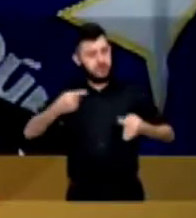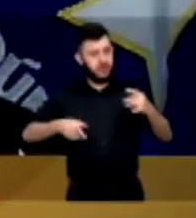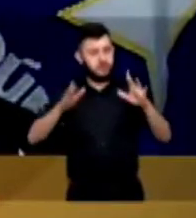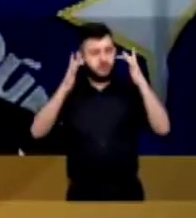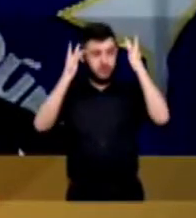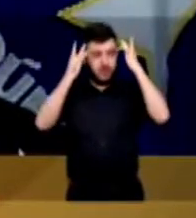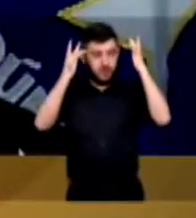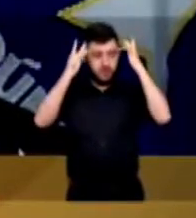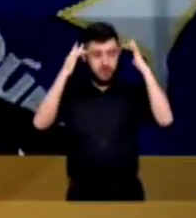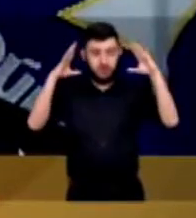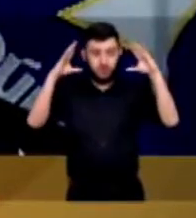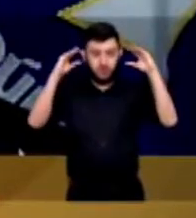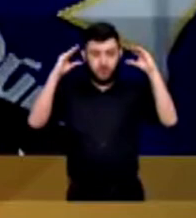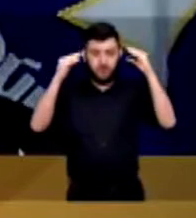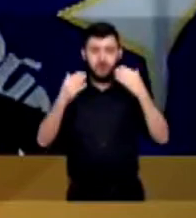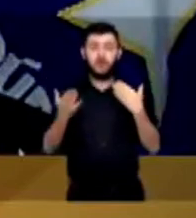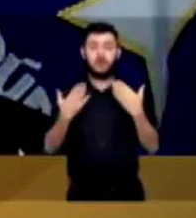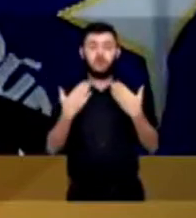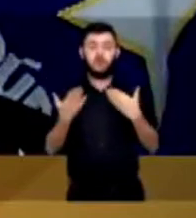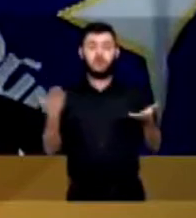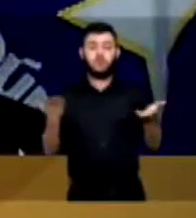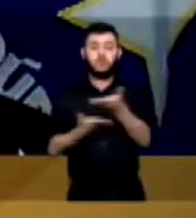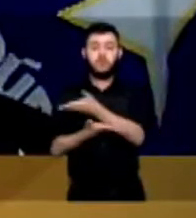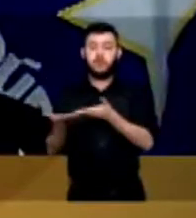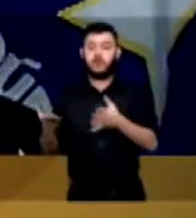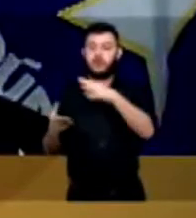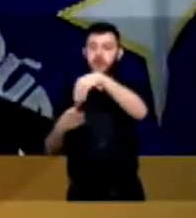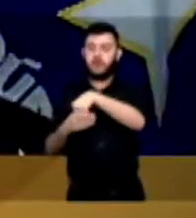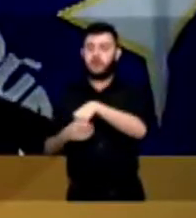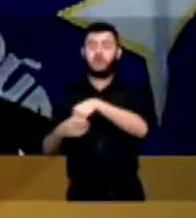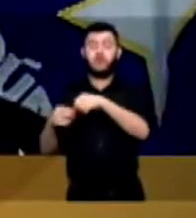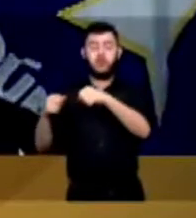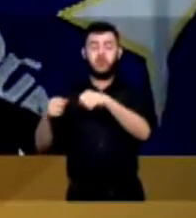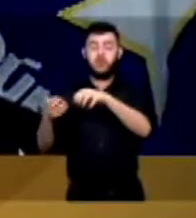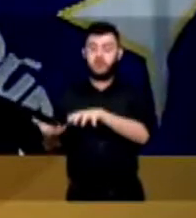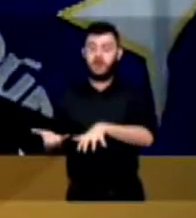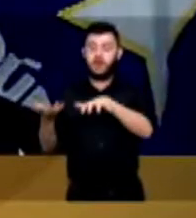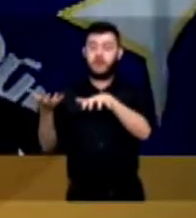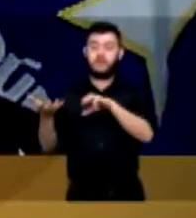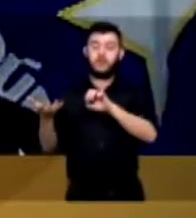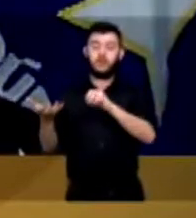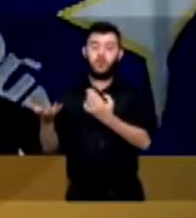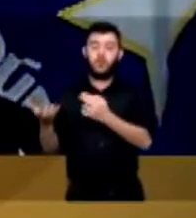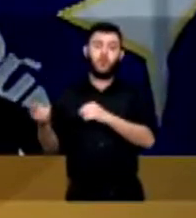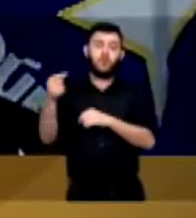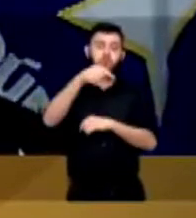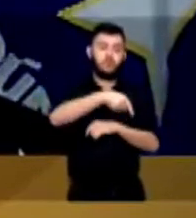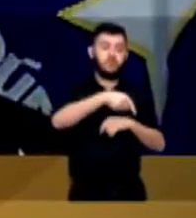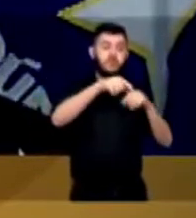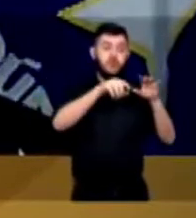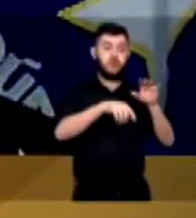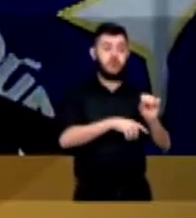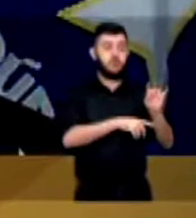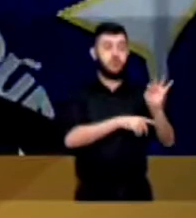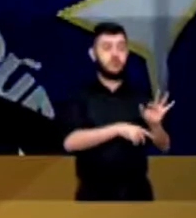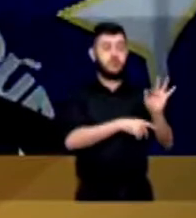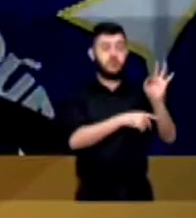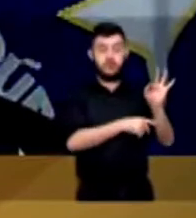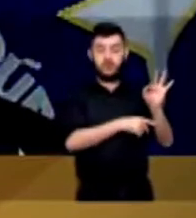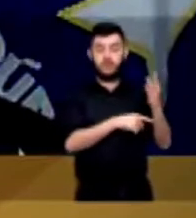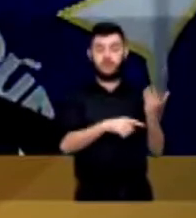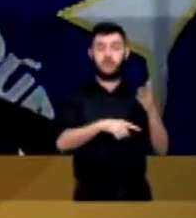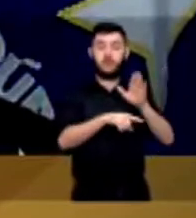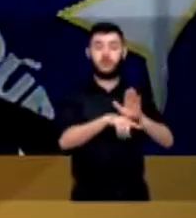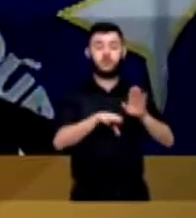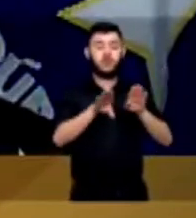pelo Parlamento e por esta Suprema Corte, o que eleva a capacidade epistêmica da democracia. Em um